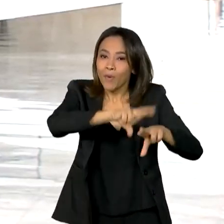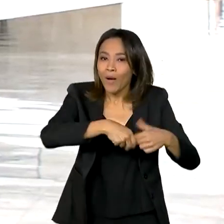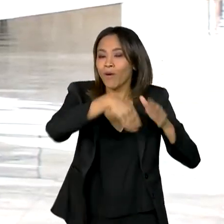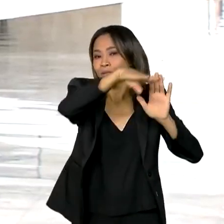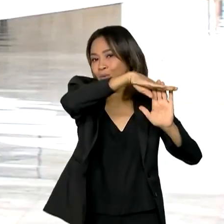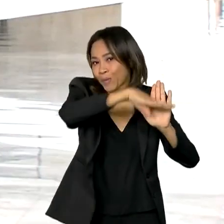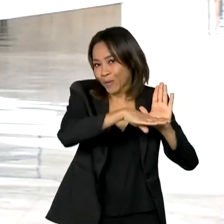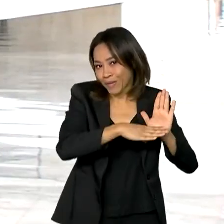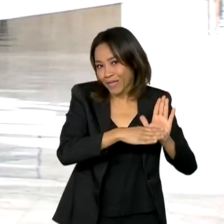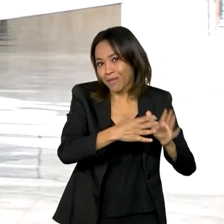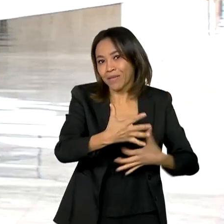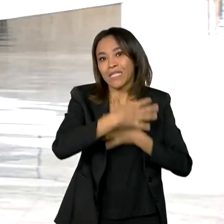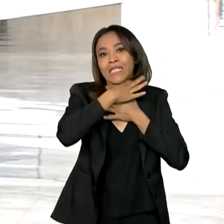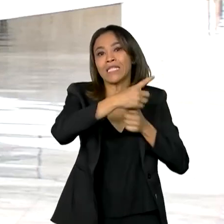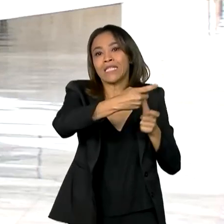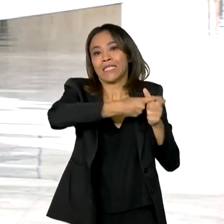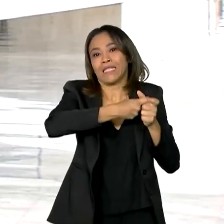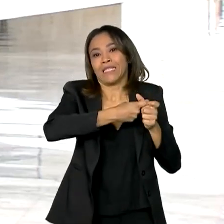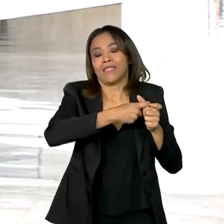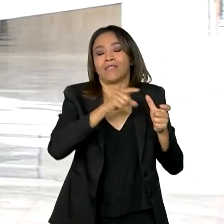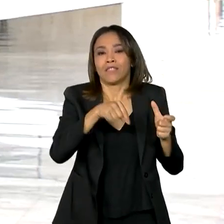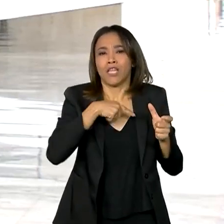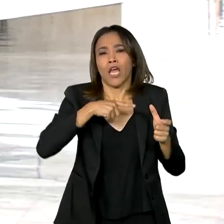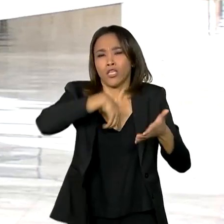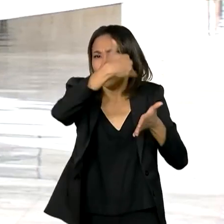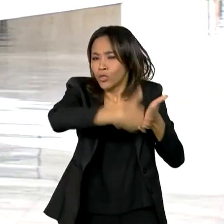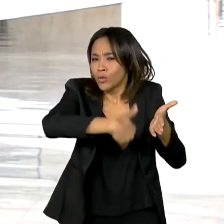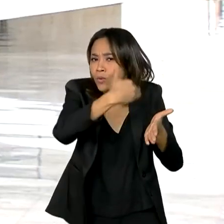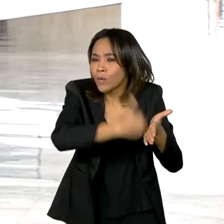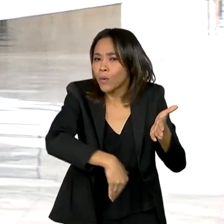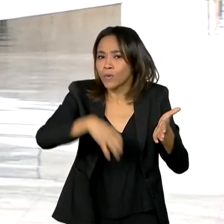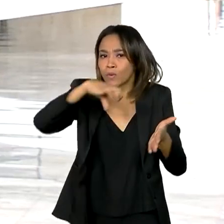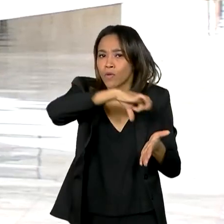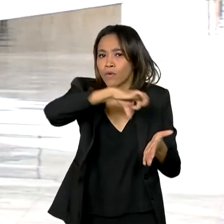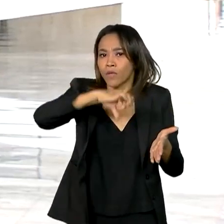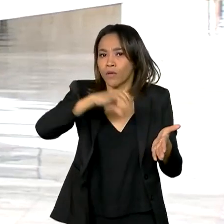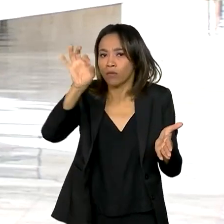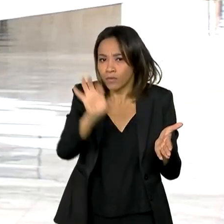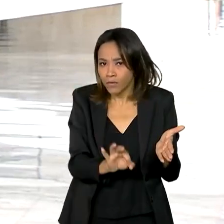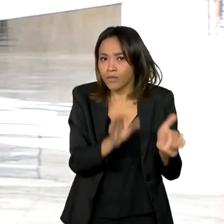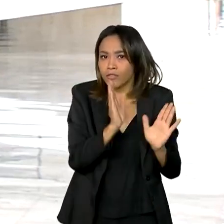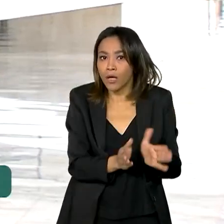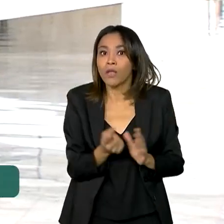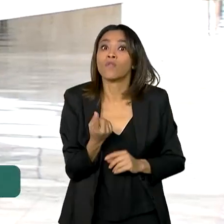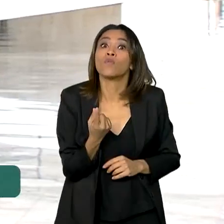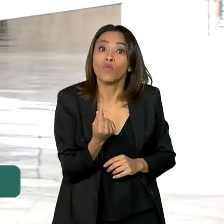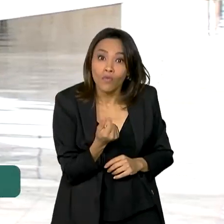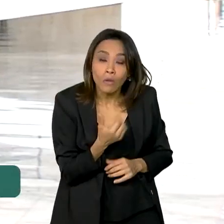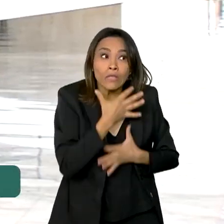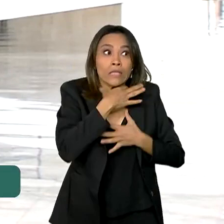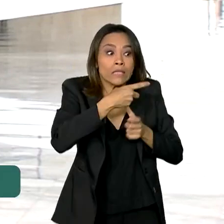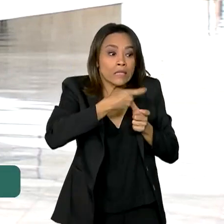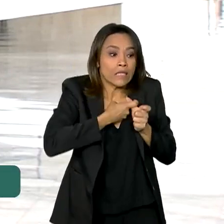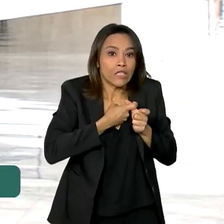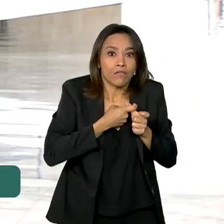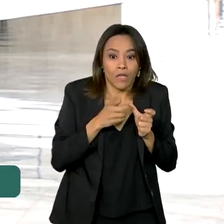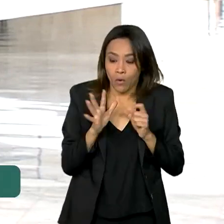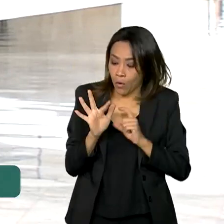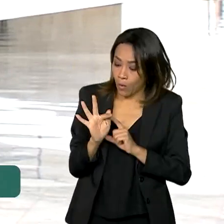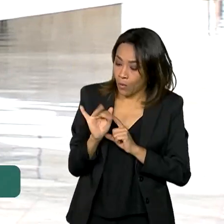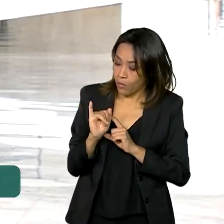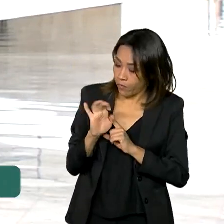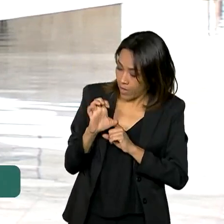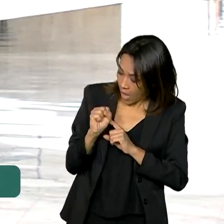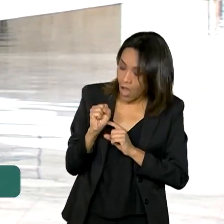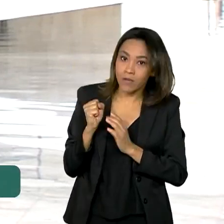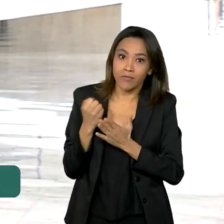Desenrola Fies. A iniciativa oferece descontos de até 99% no valor da dívida com um fundo de financiamento